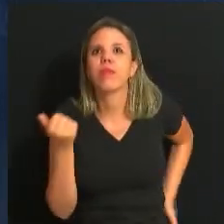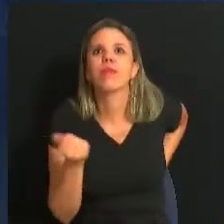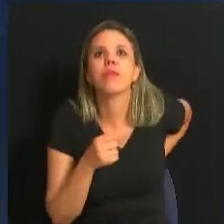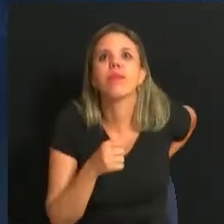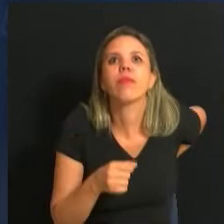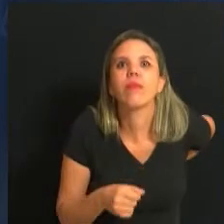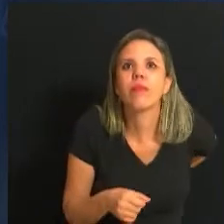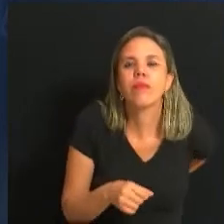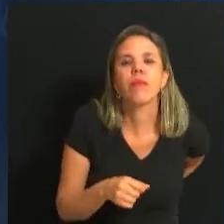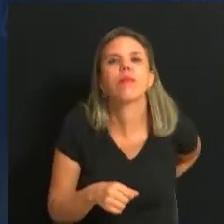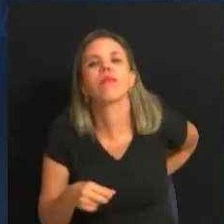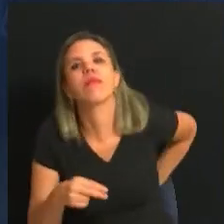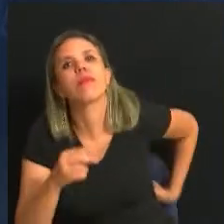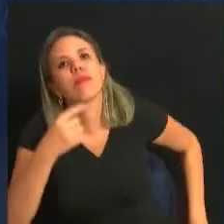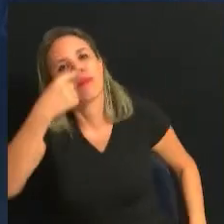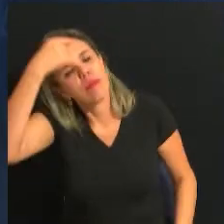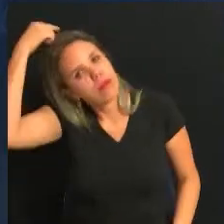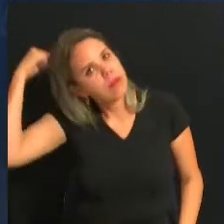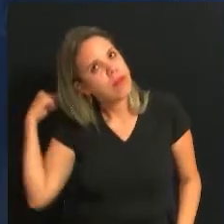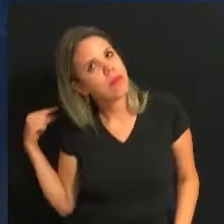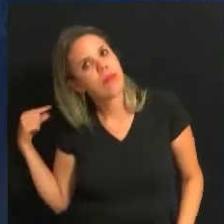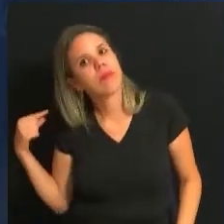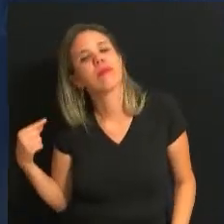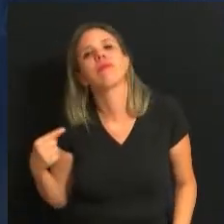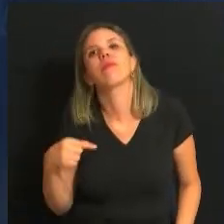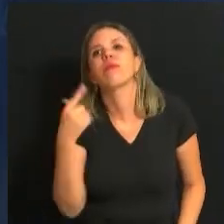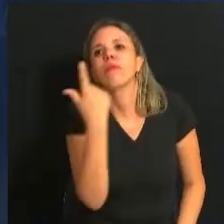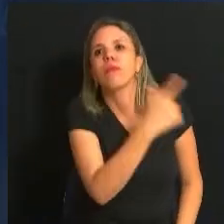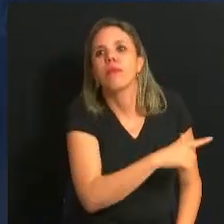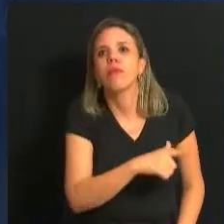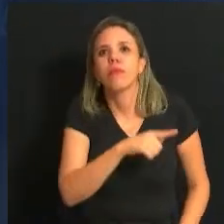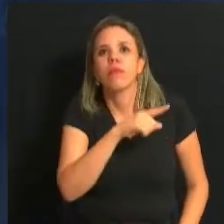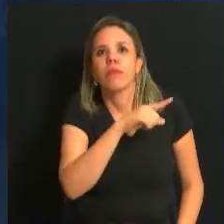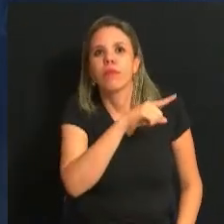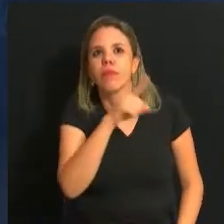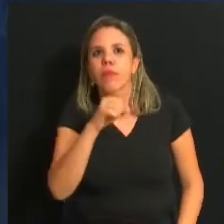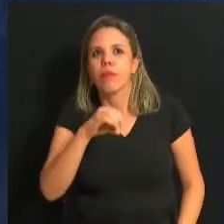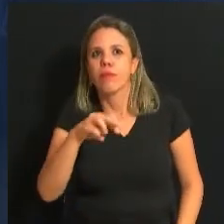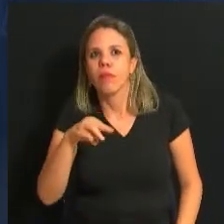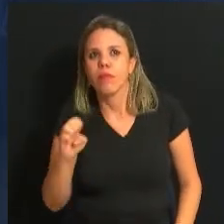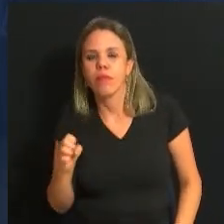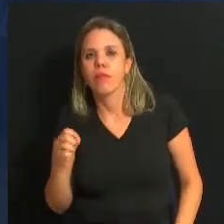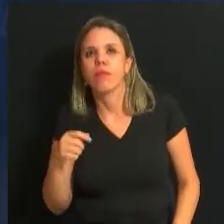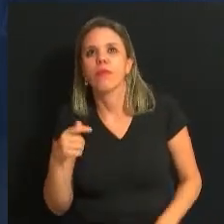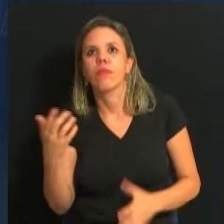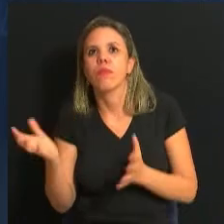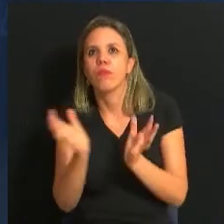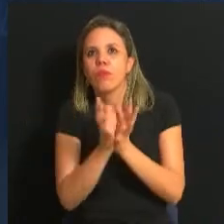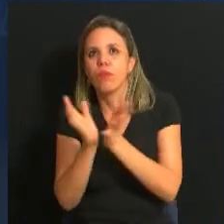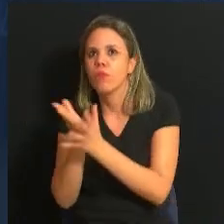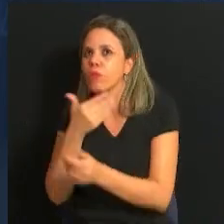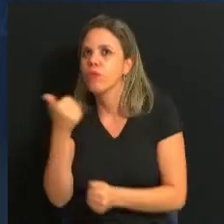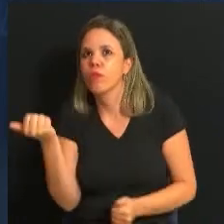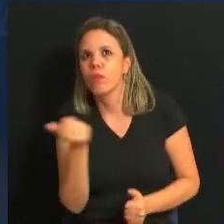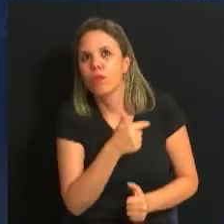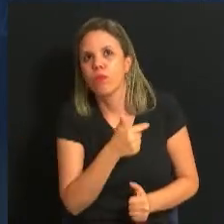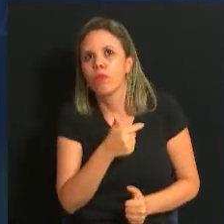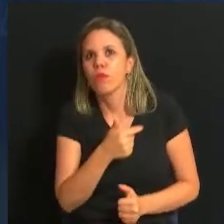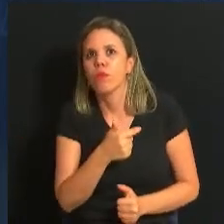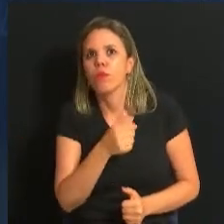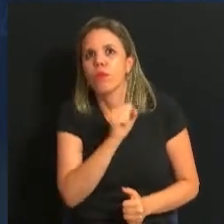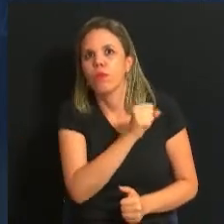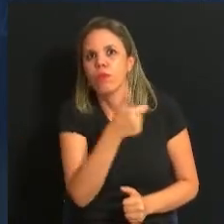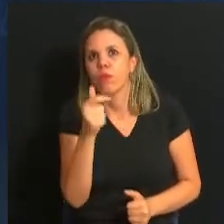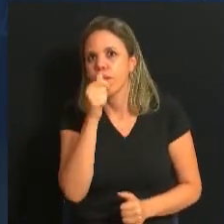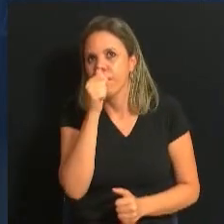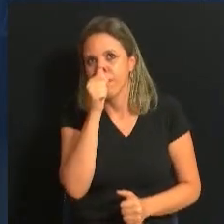ou o Neymar? Sendo que um nem é mais jogador, o outro está em atividade. Ou qual time é melhor? É a seleção de 82,